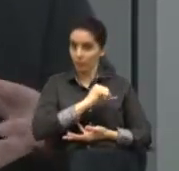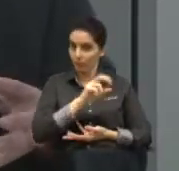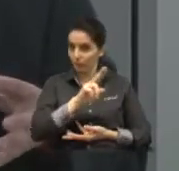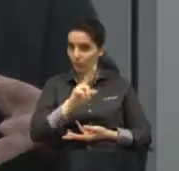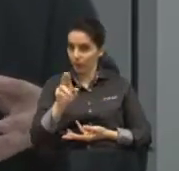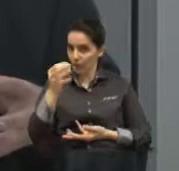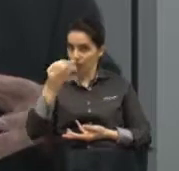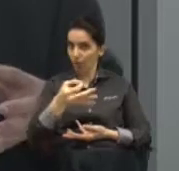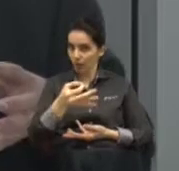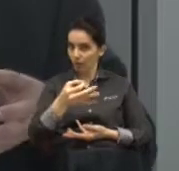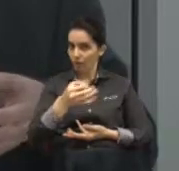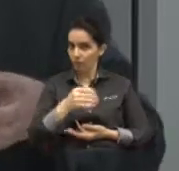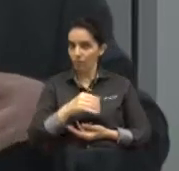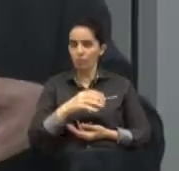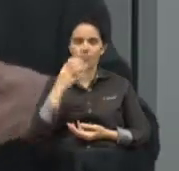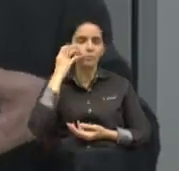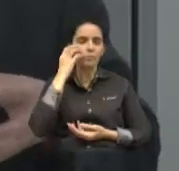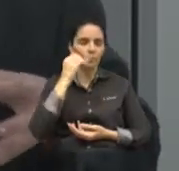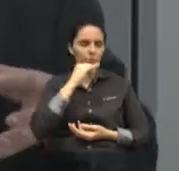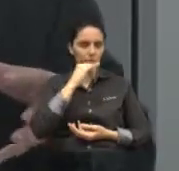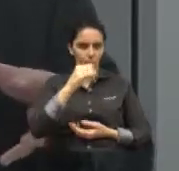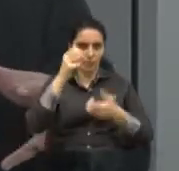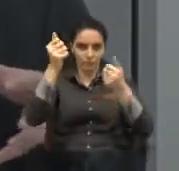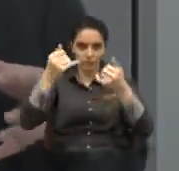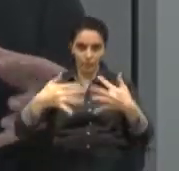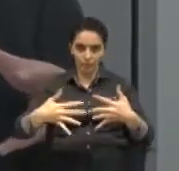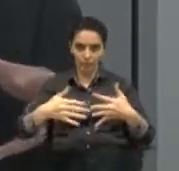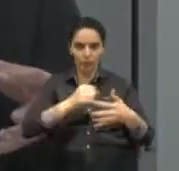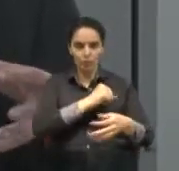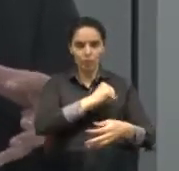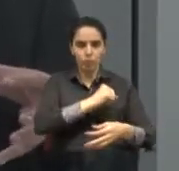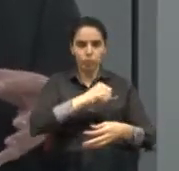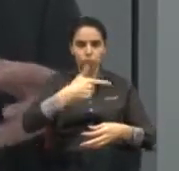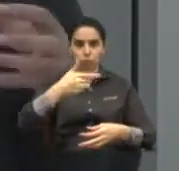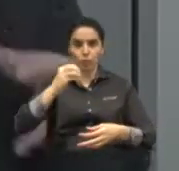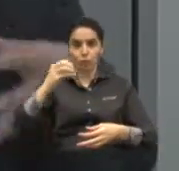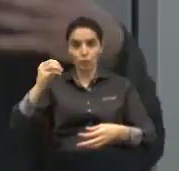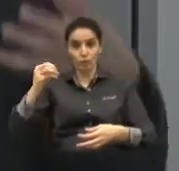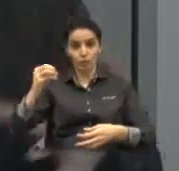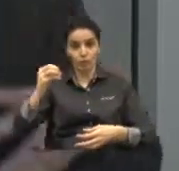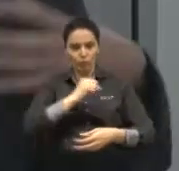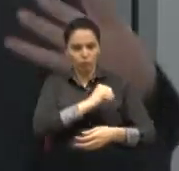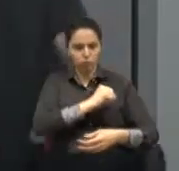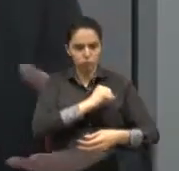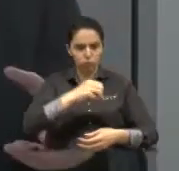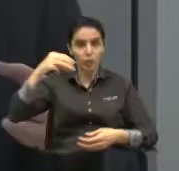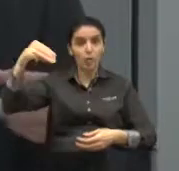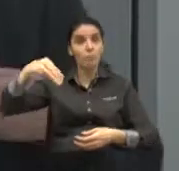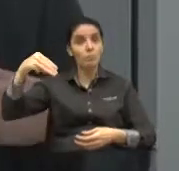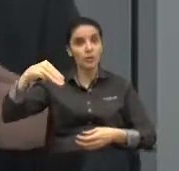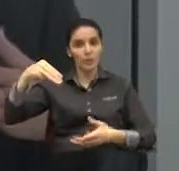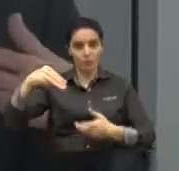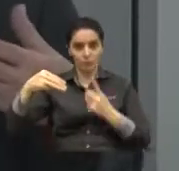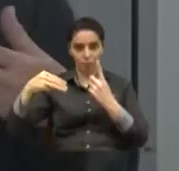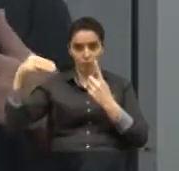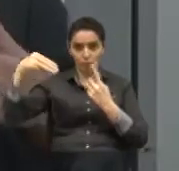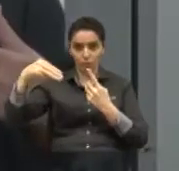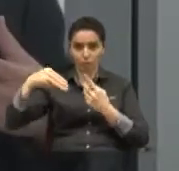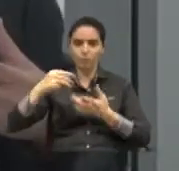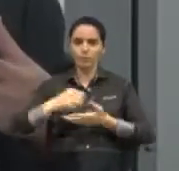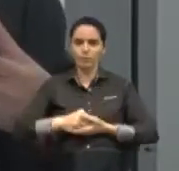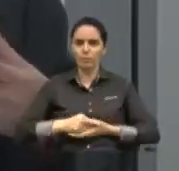o coração, vereador Toninho, ele bate acima de 200 batimentos por minuto, 200, 220, 240, tudo